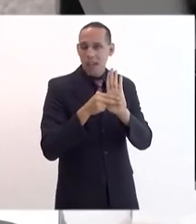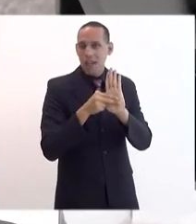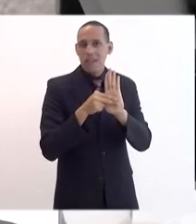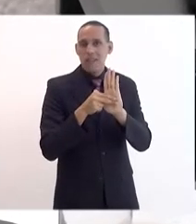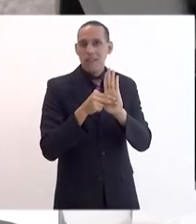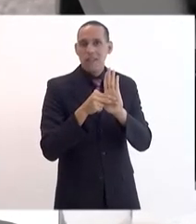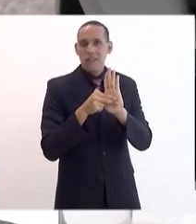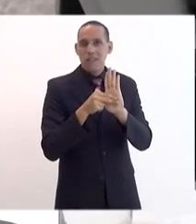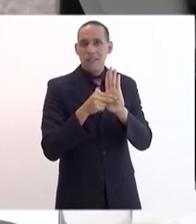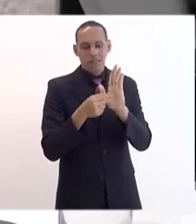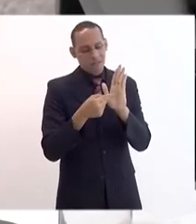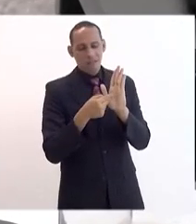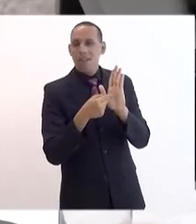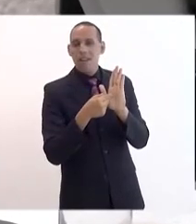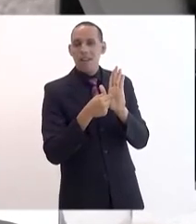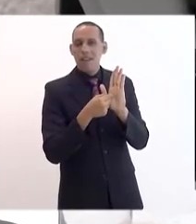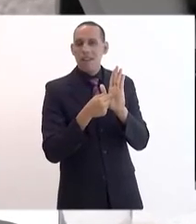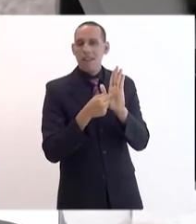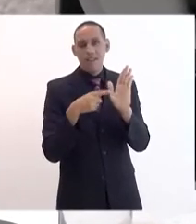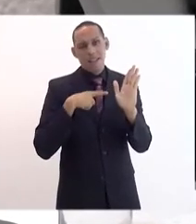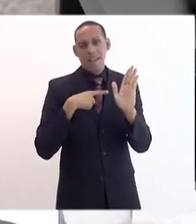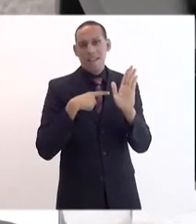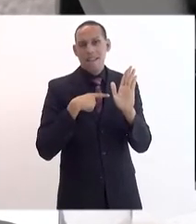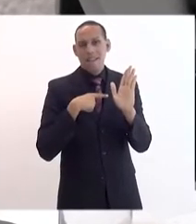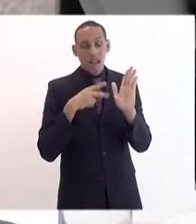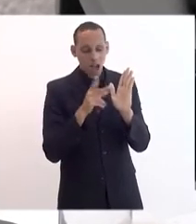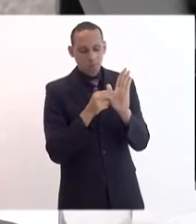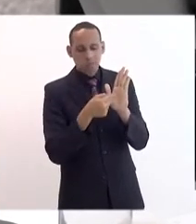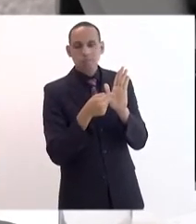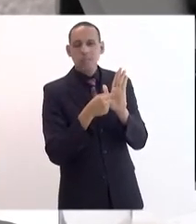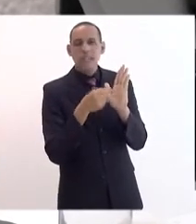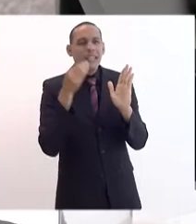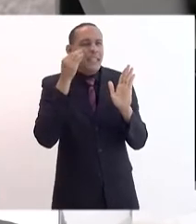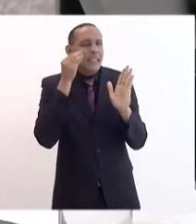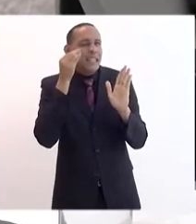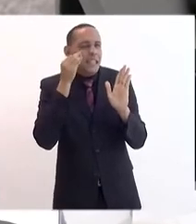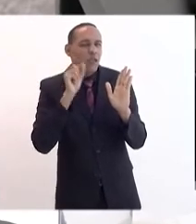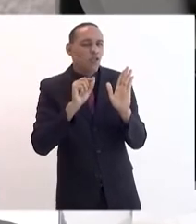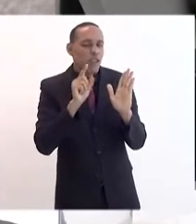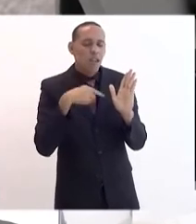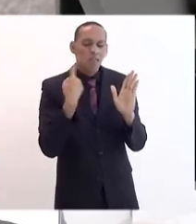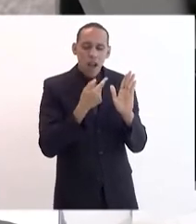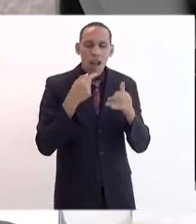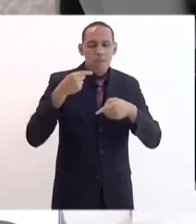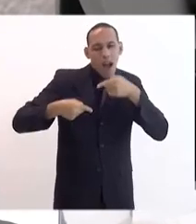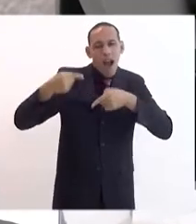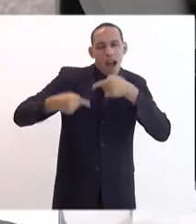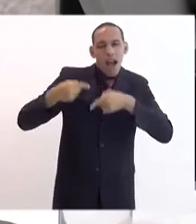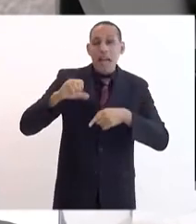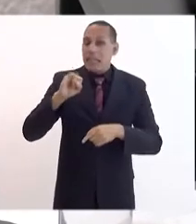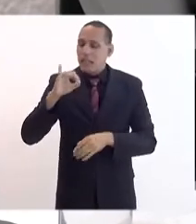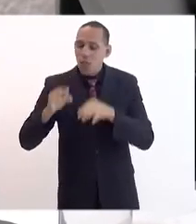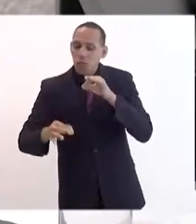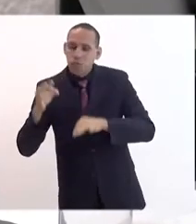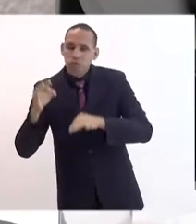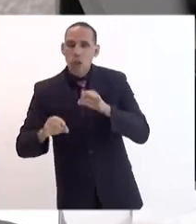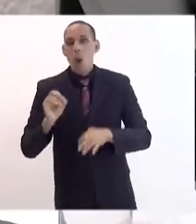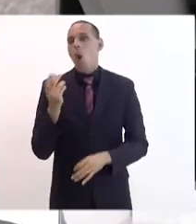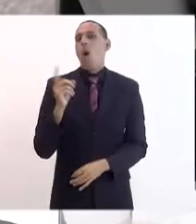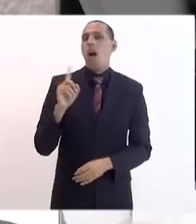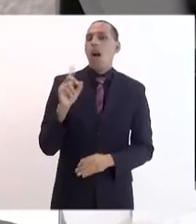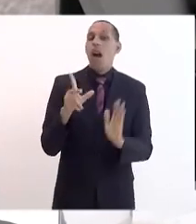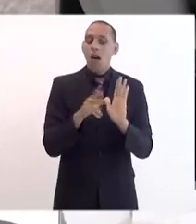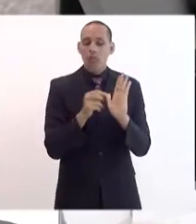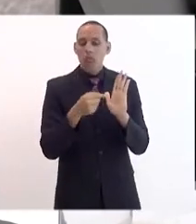a emenda, e nessa emenda há uma clara tentativa, que a gente está discutindo agora se é jurídica ou não,